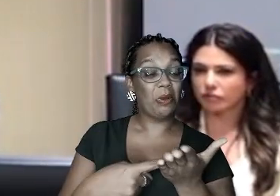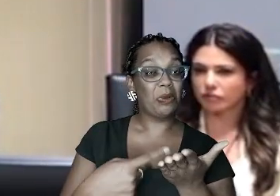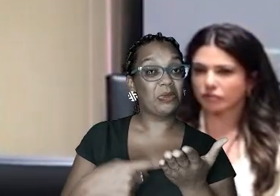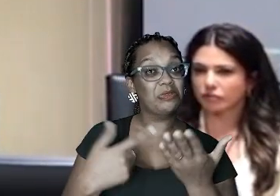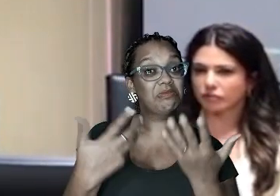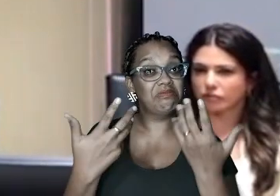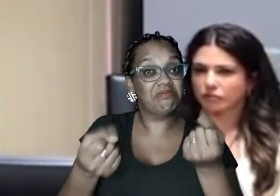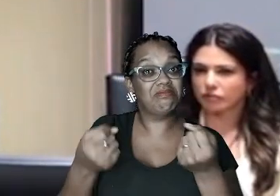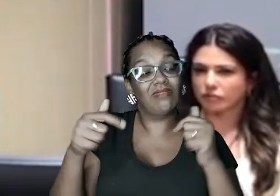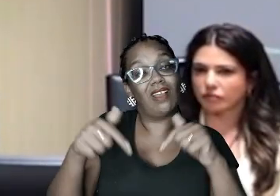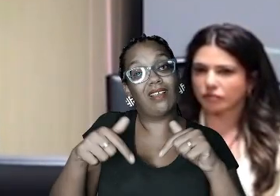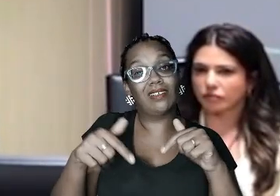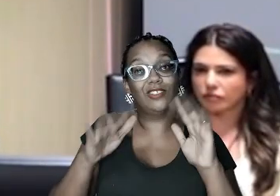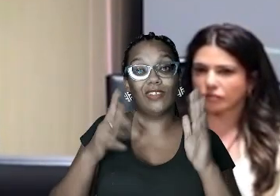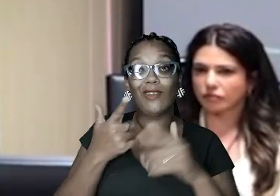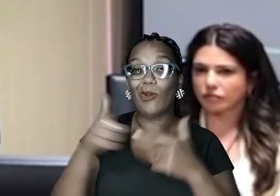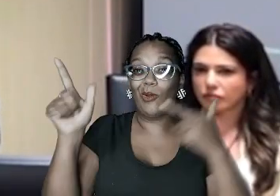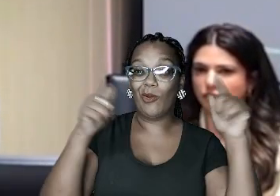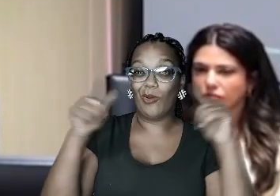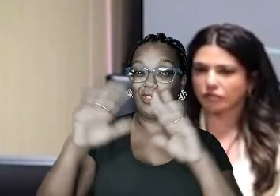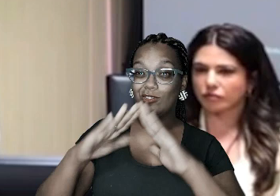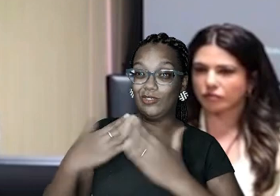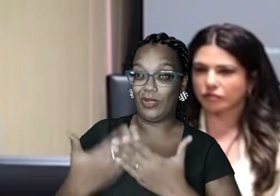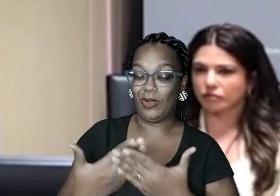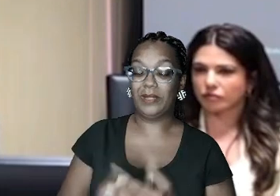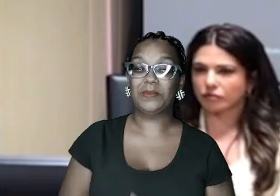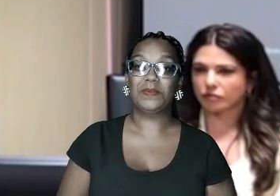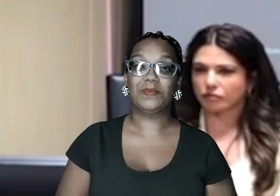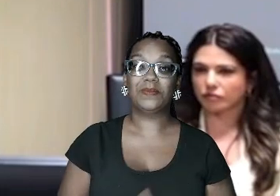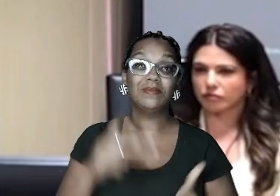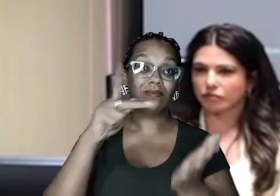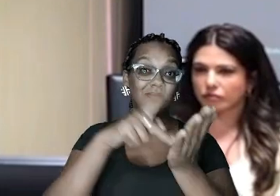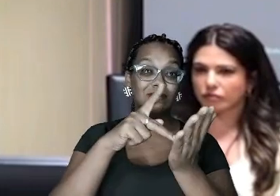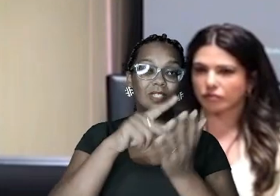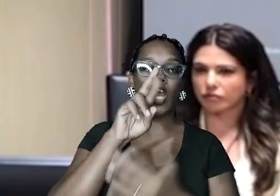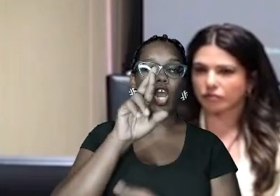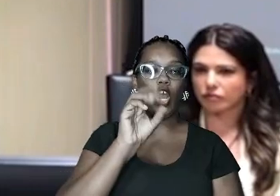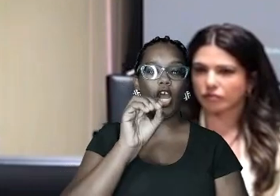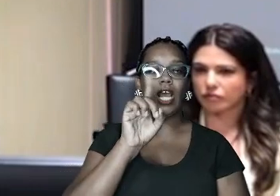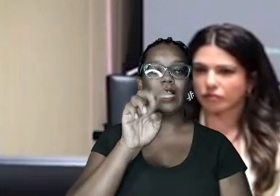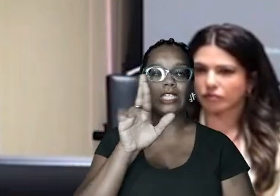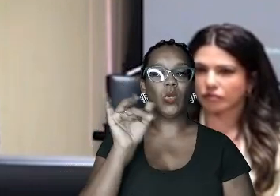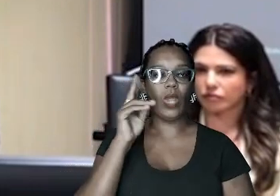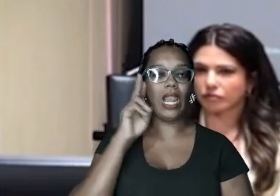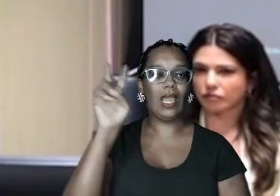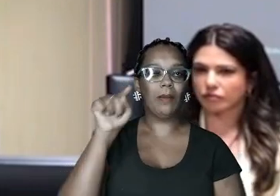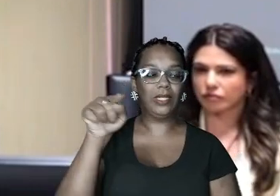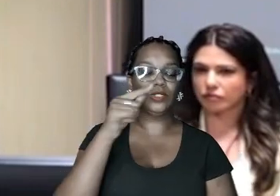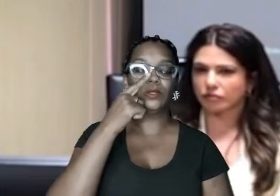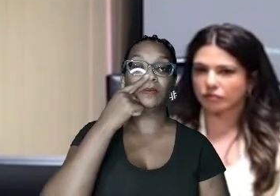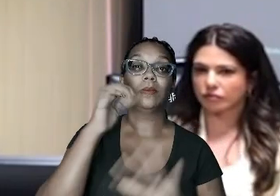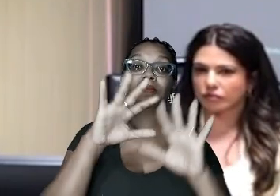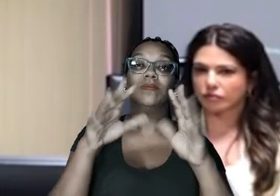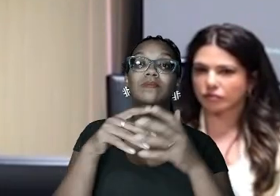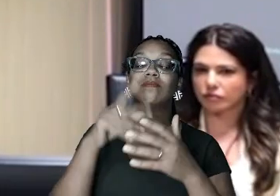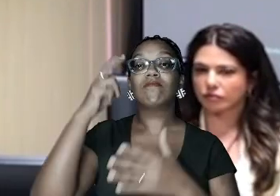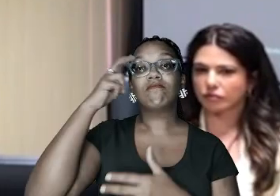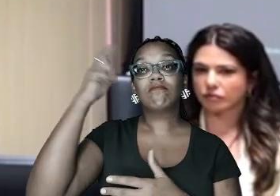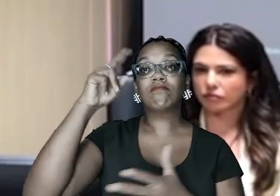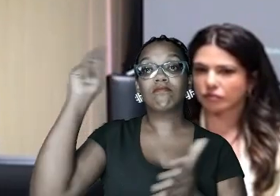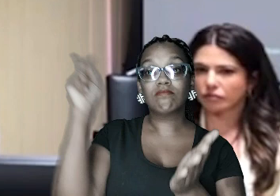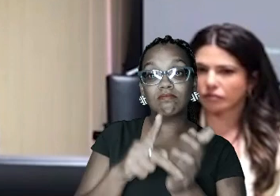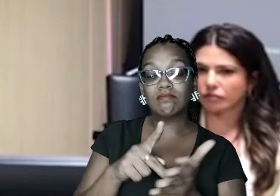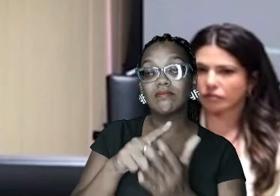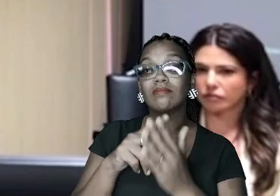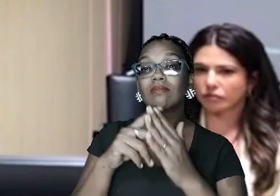evento e eventualmente até um acordo também aqui como temos feito é com outras escolas Na verdade o Rodrigo se lembrará disso também